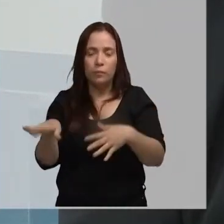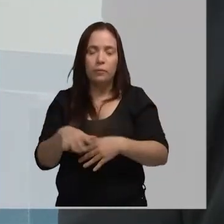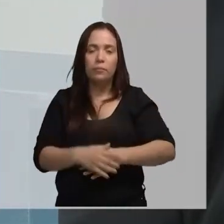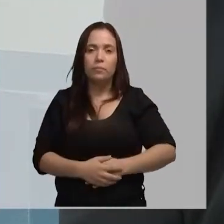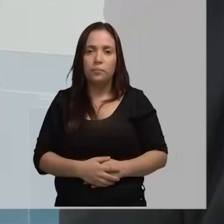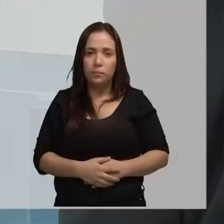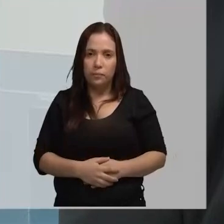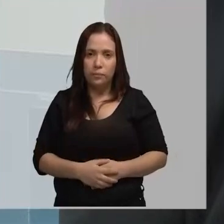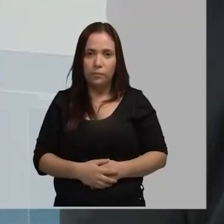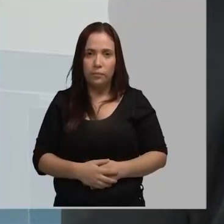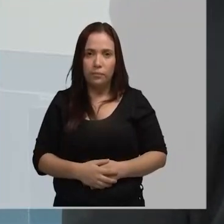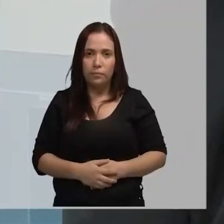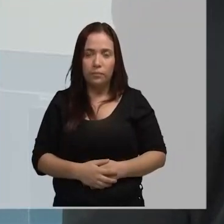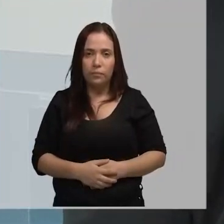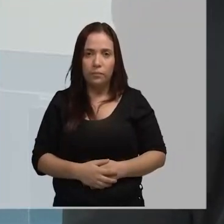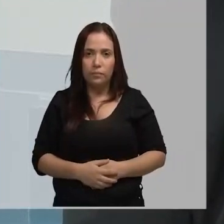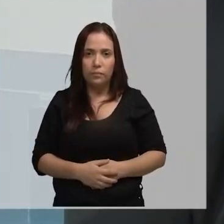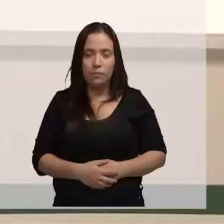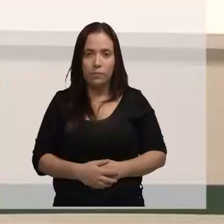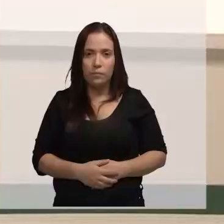um programa Pela Ordem. Até lá.